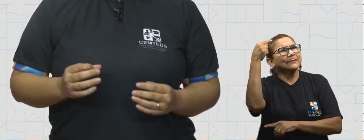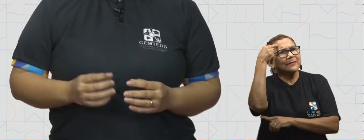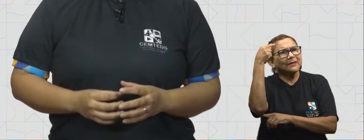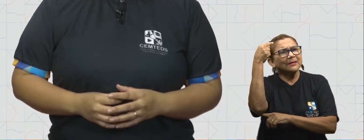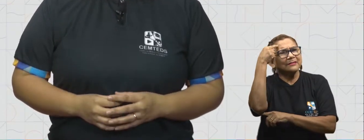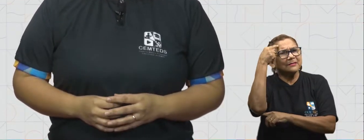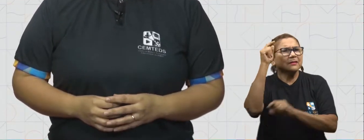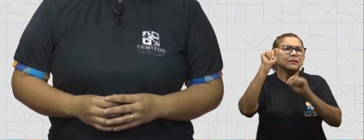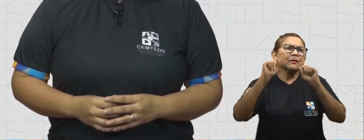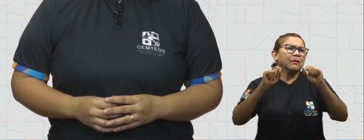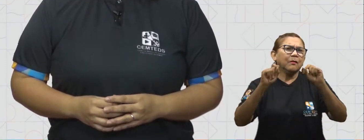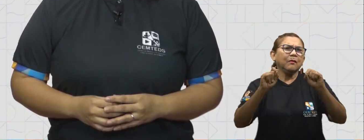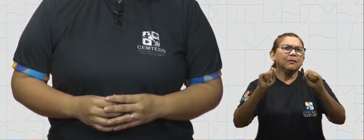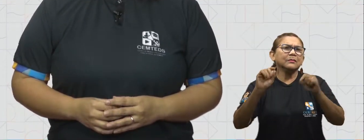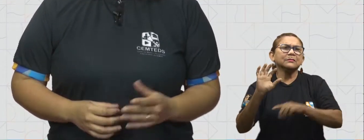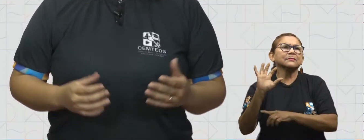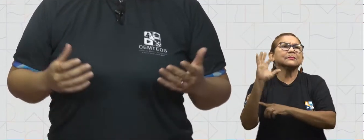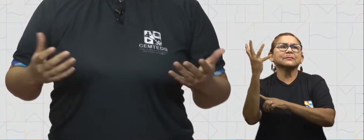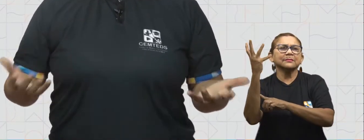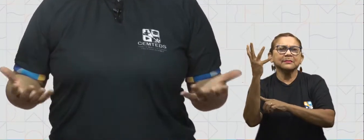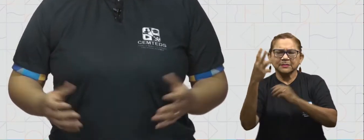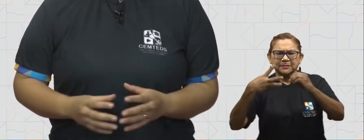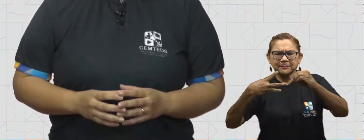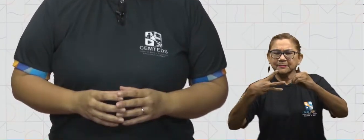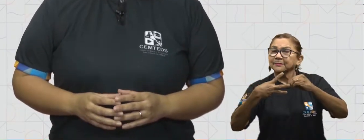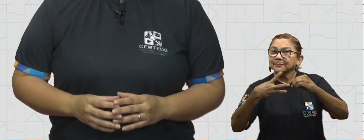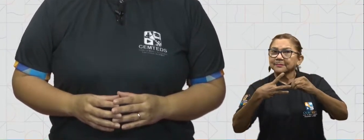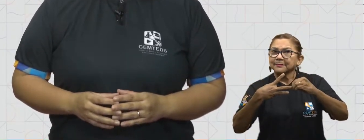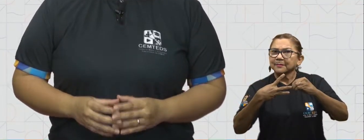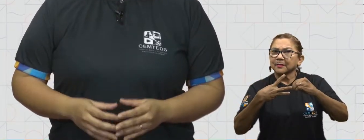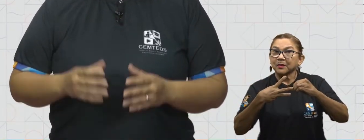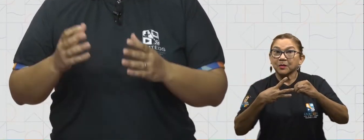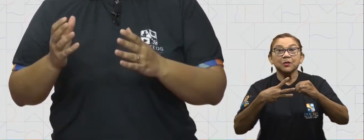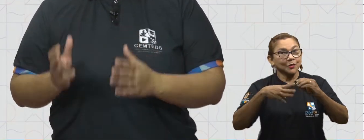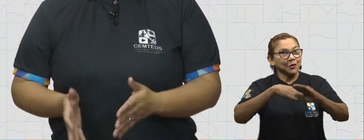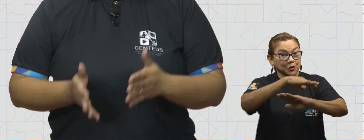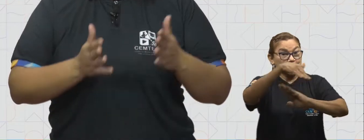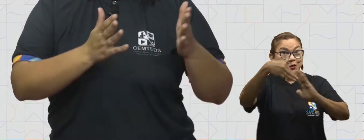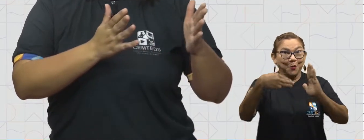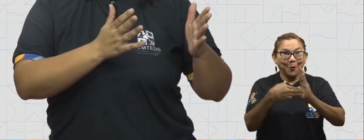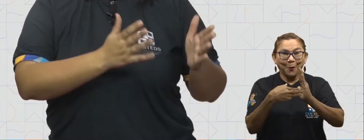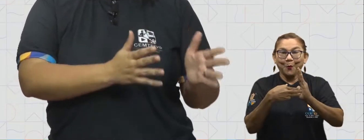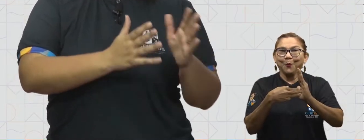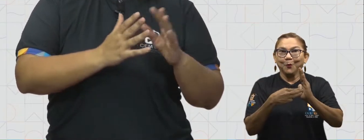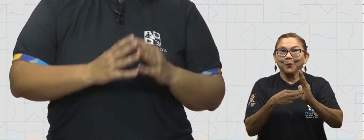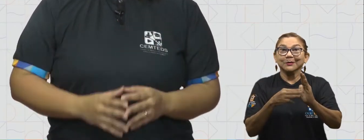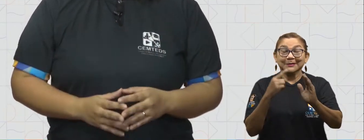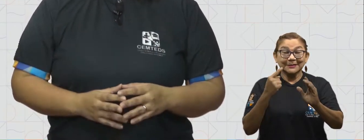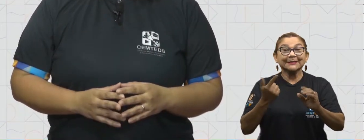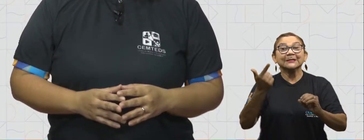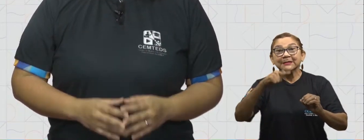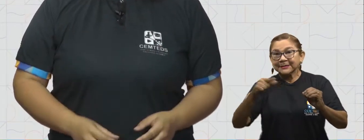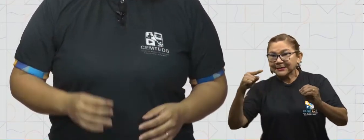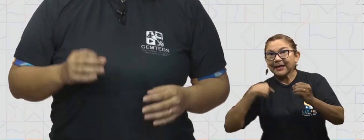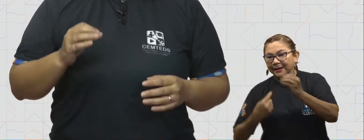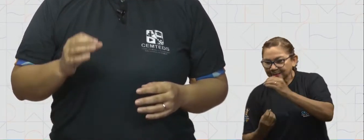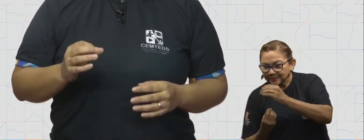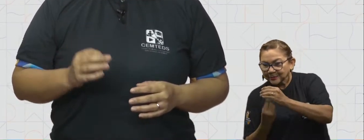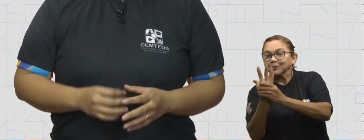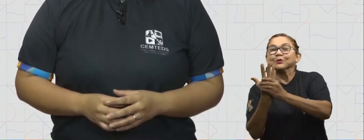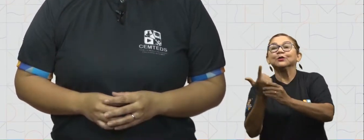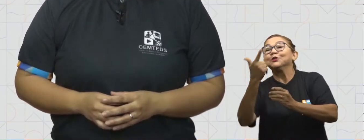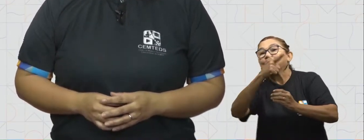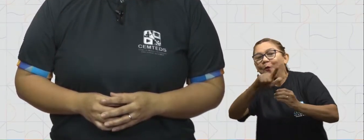de onde se originam as células? Bem, todas as células se originam de outra célula.